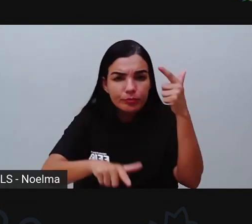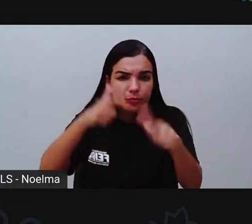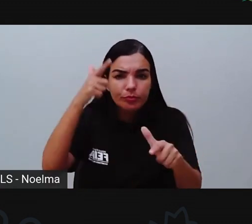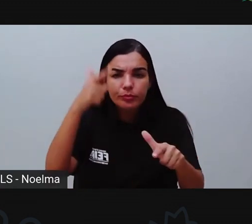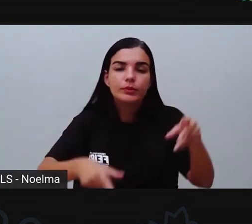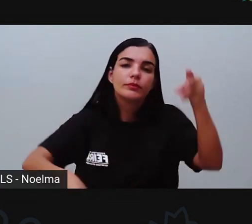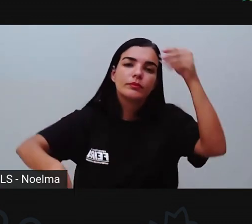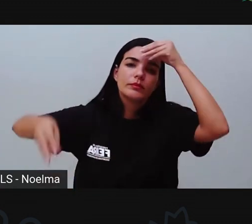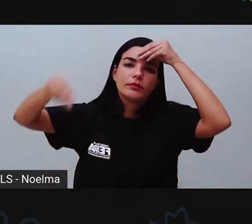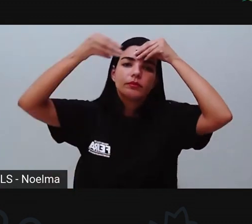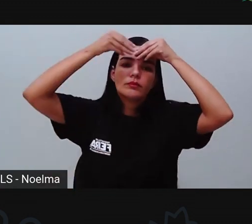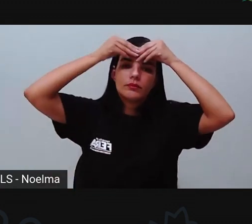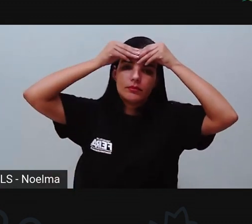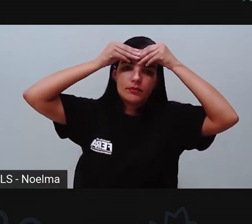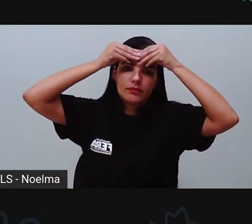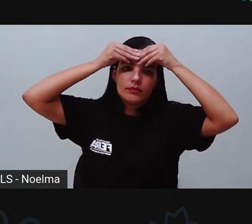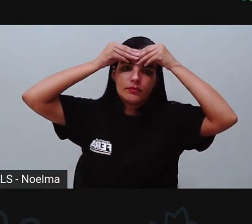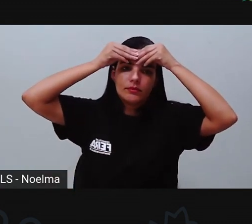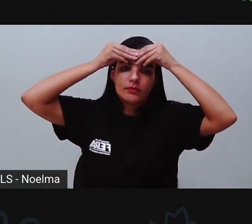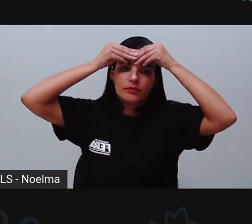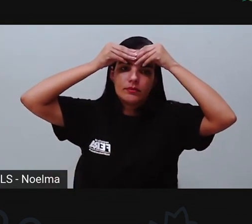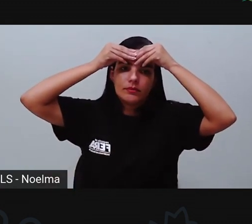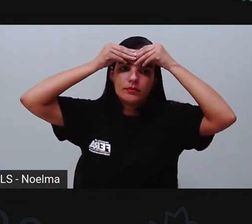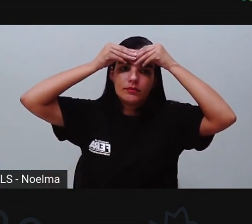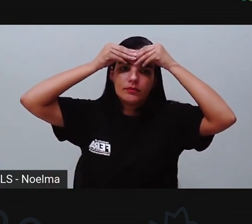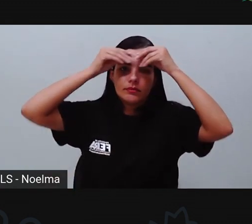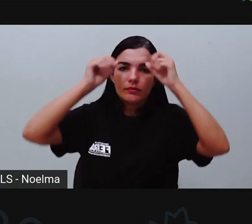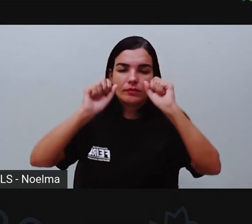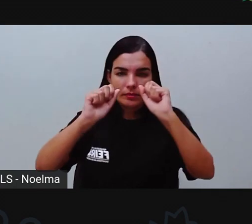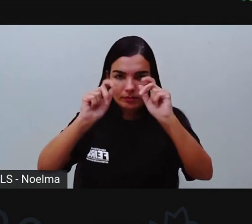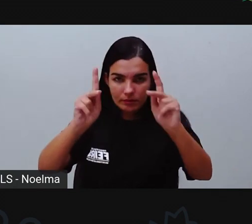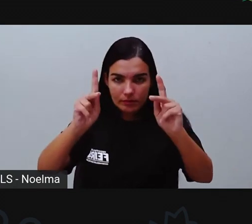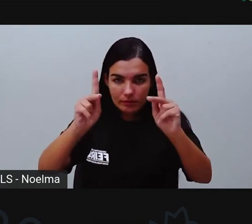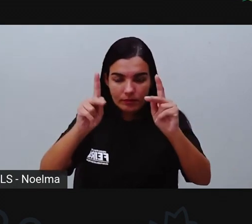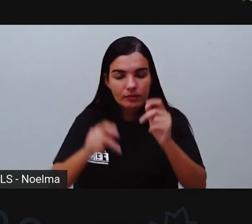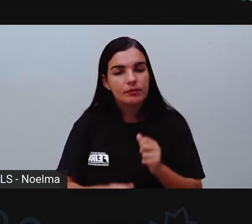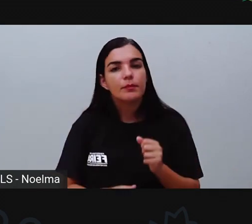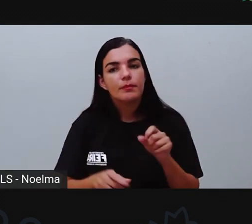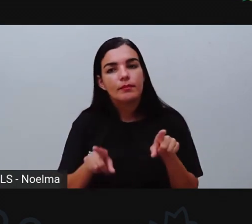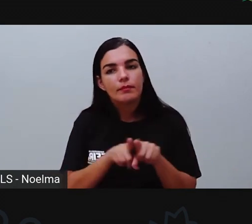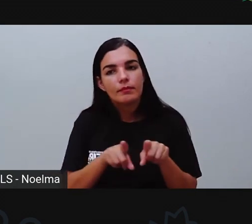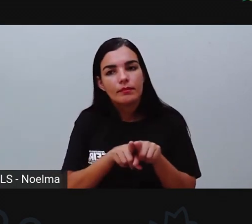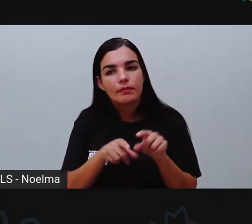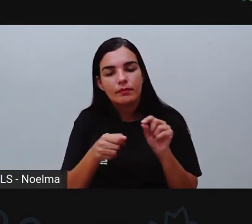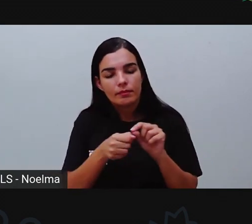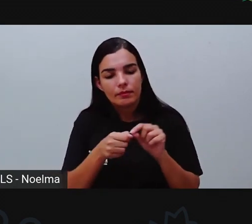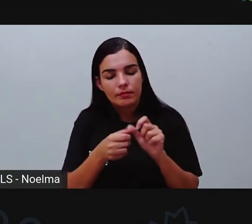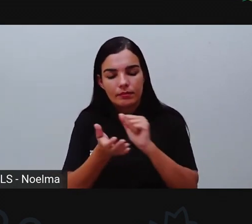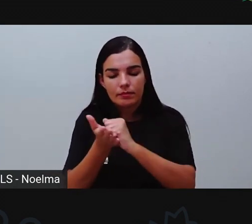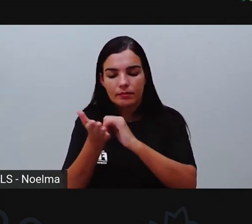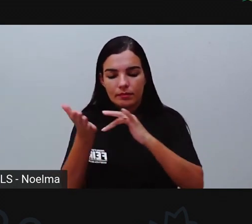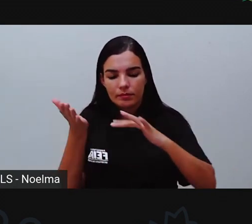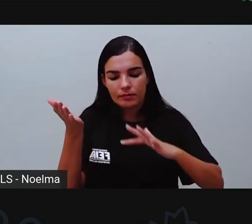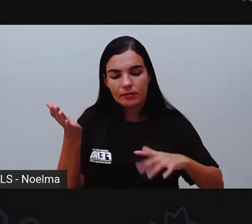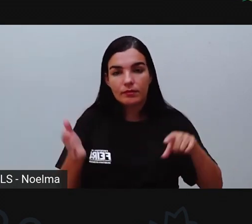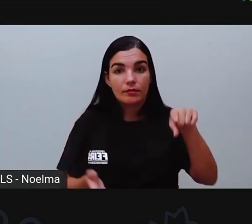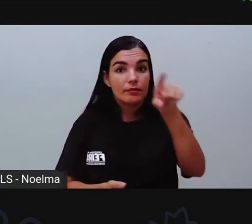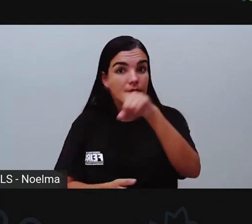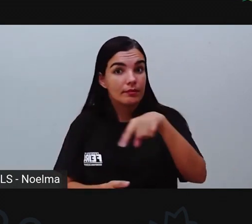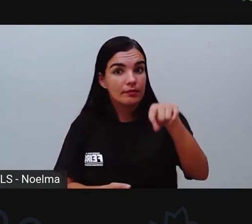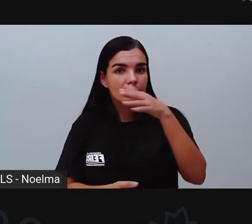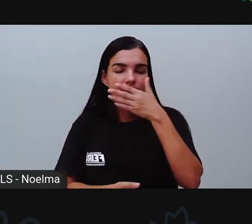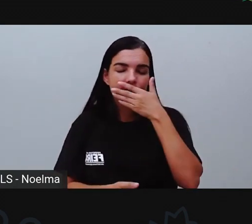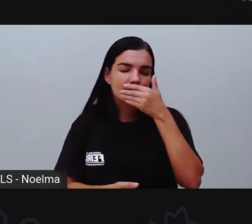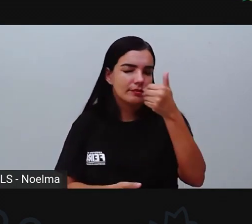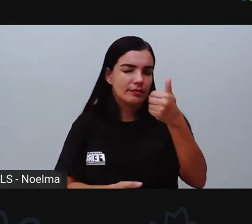vocês possam compreender esse assunto direitinho e assim realizar as atividades de vocês da melhor